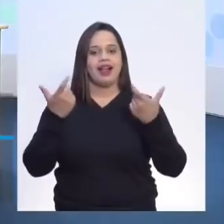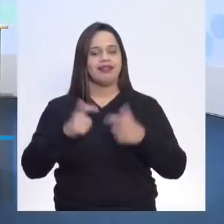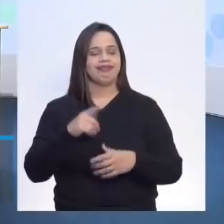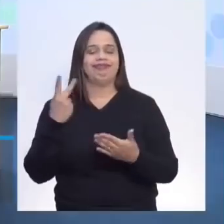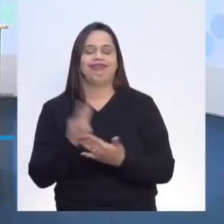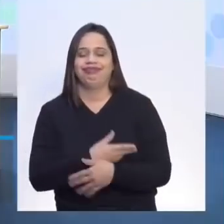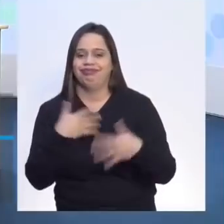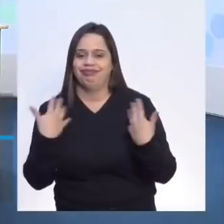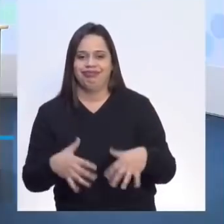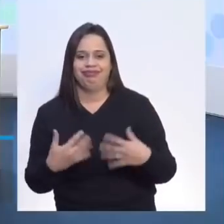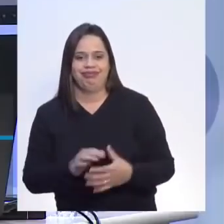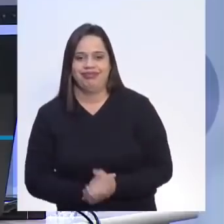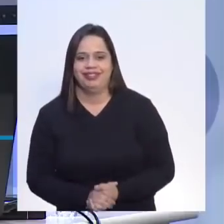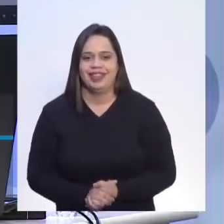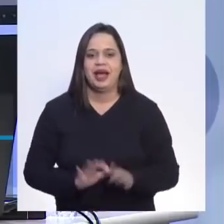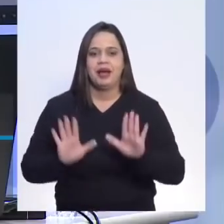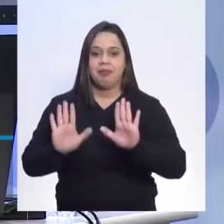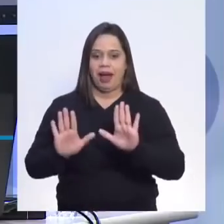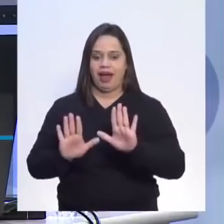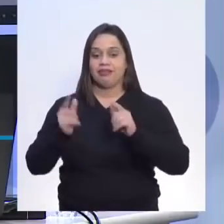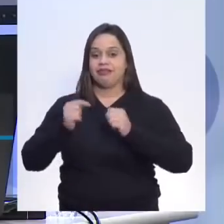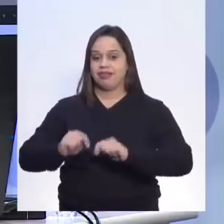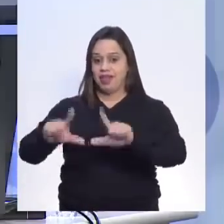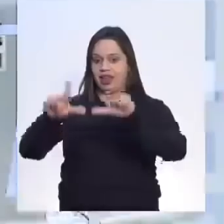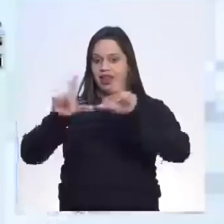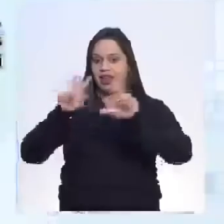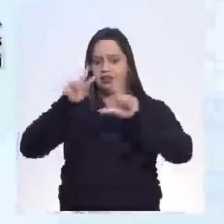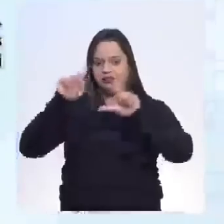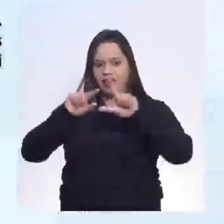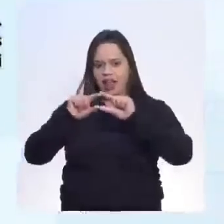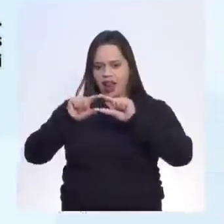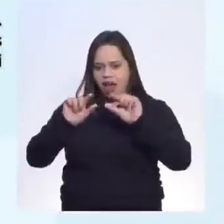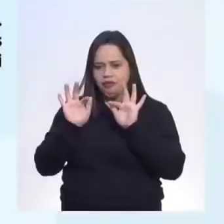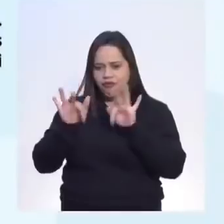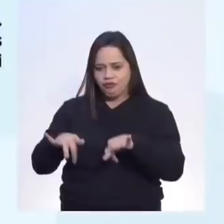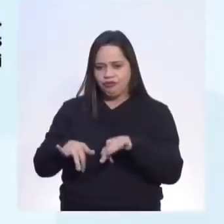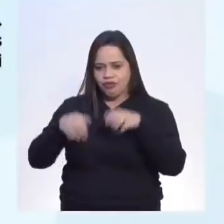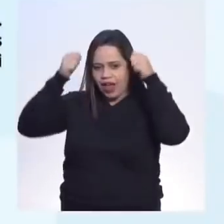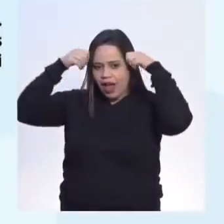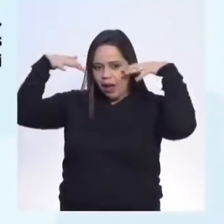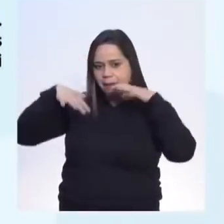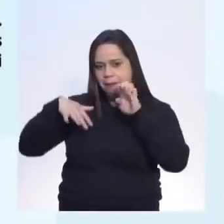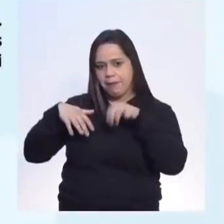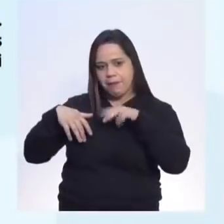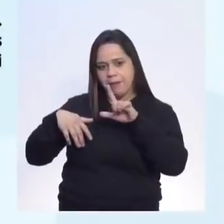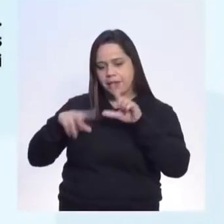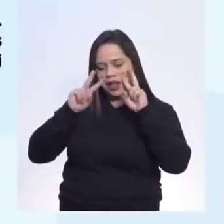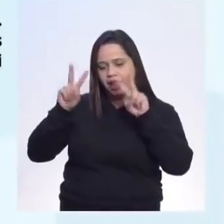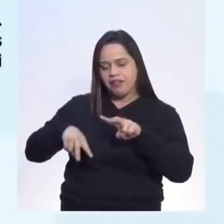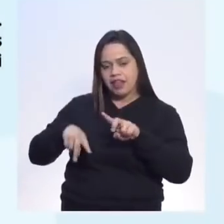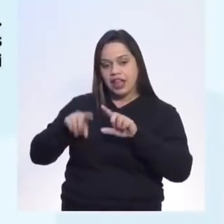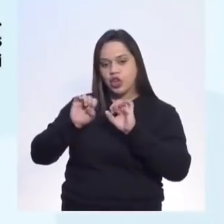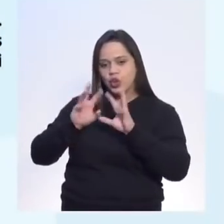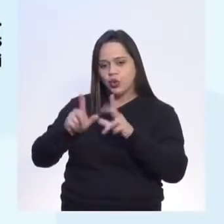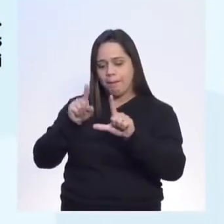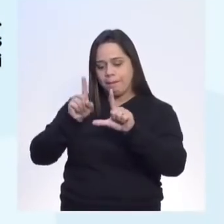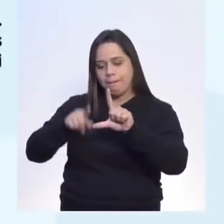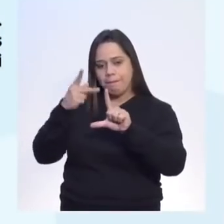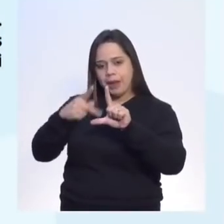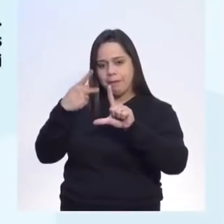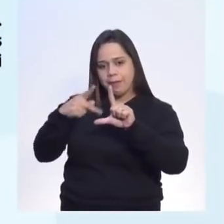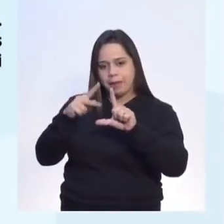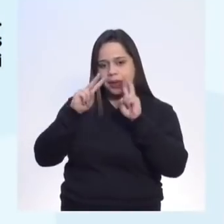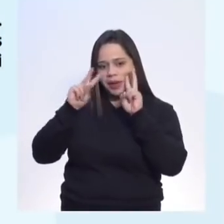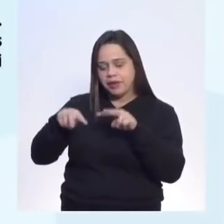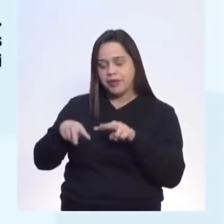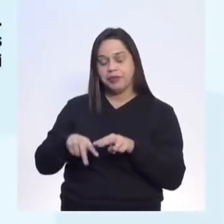Então, ela vai aí, mas deixa essa imagem aí. Tenta ler para mim essa imagem. Tenta entender essa mensagem. Foca lá